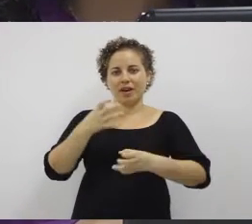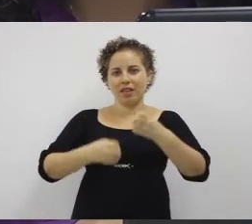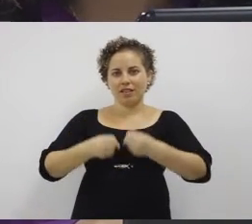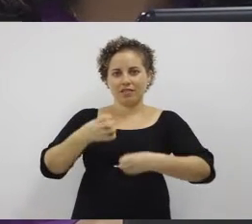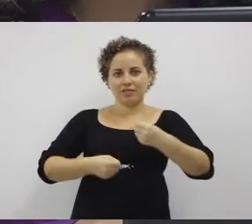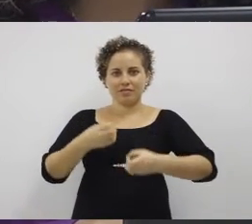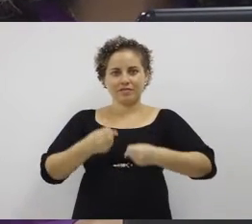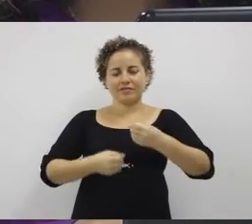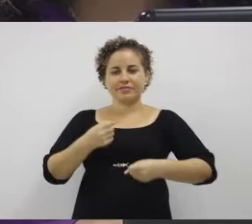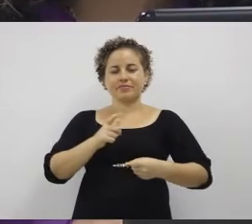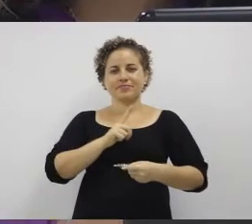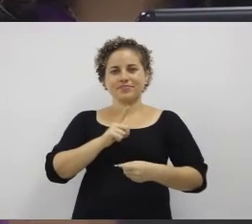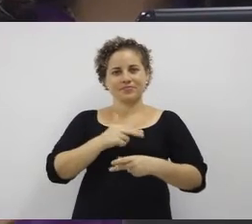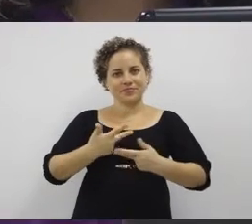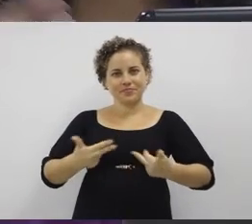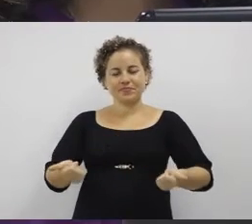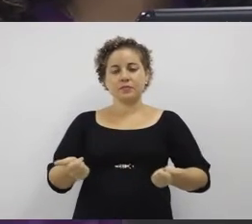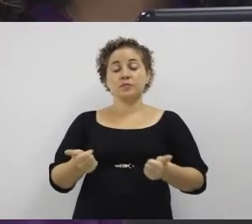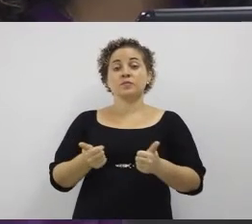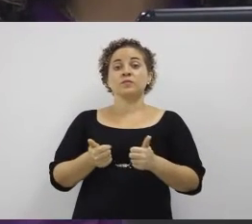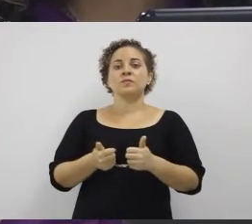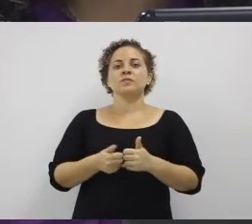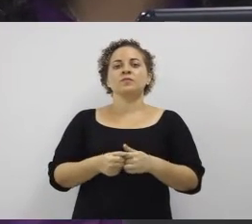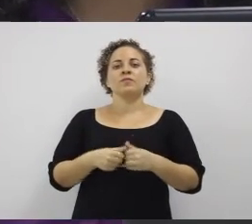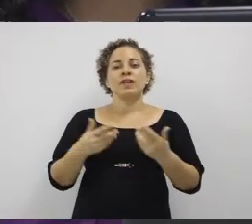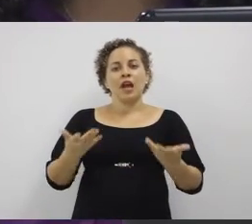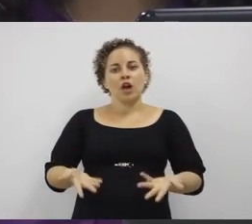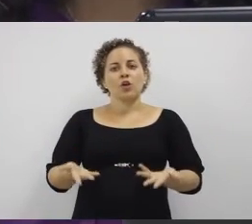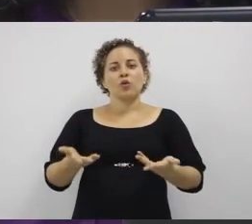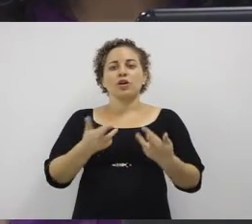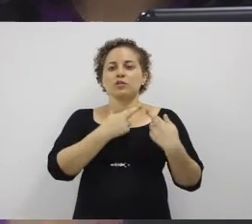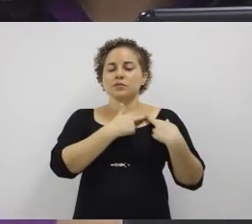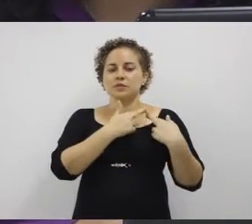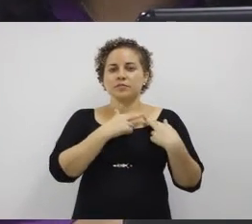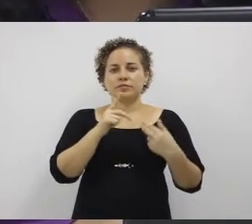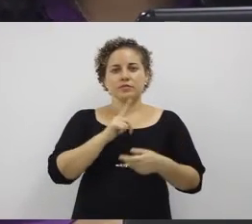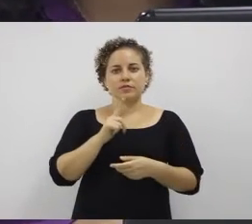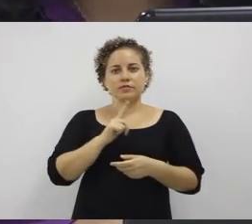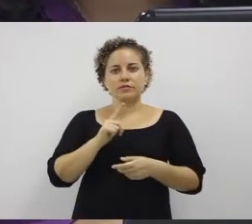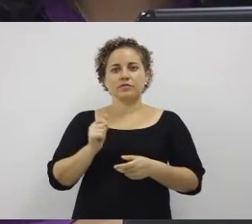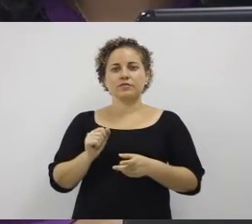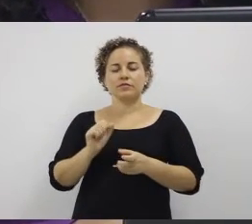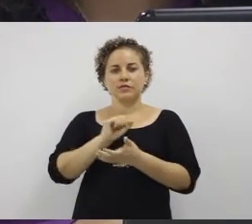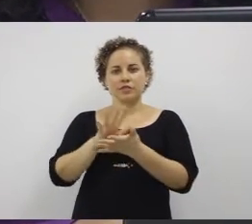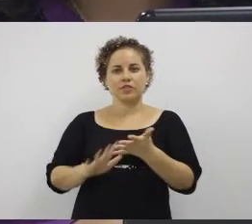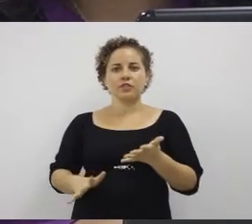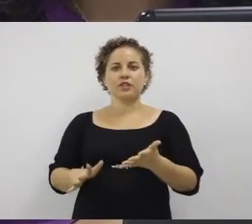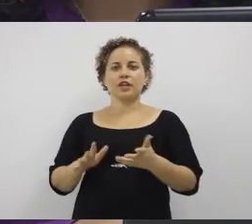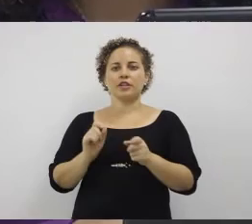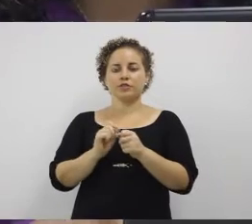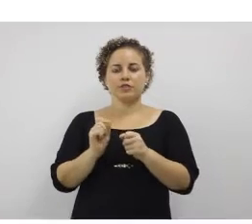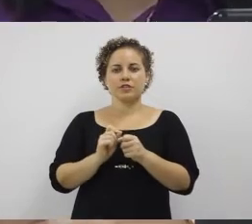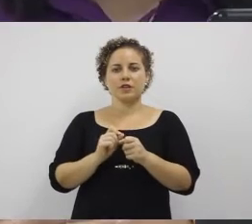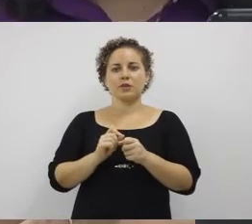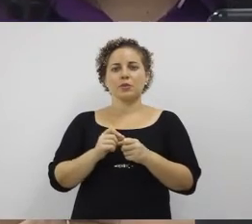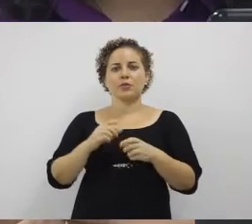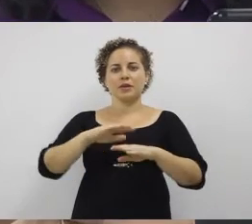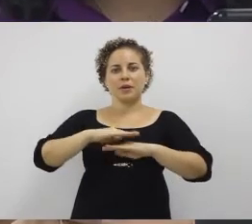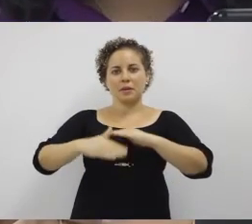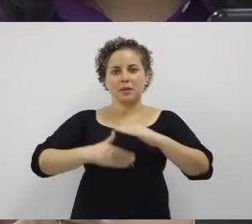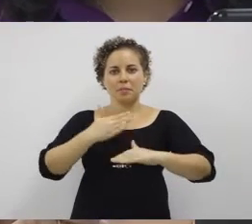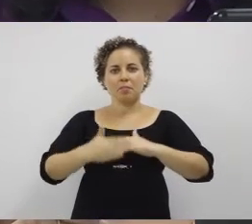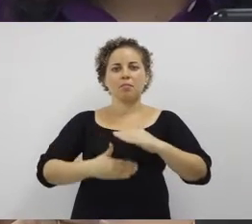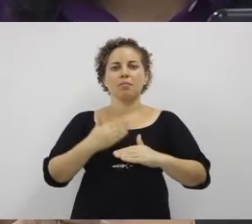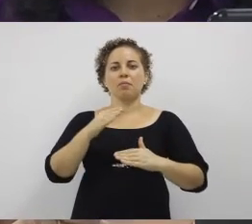tornaram um pouco mais complexas porque ela abraçou, agora abarca também, atividades voltadas à fabricação de embalagens. Algumas